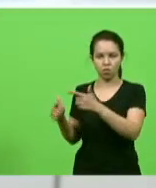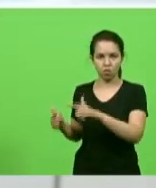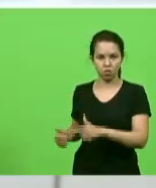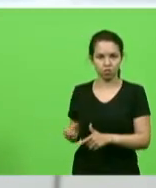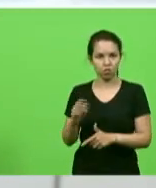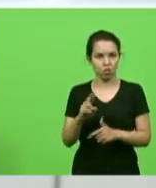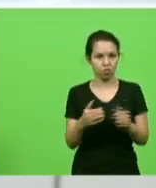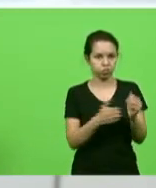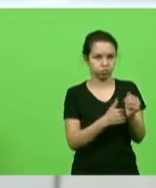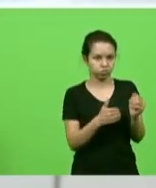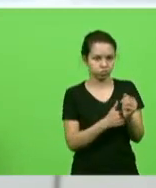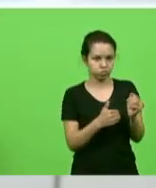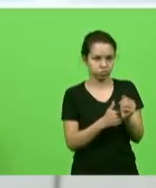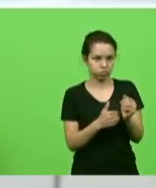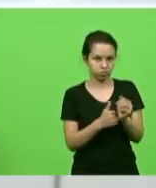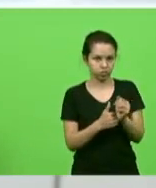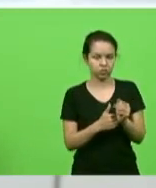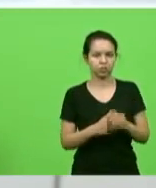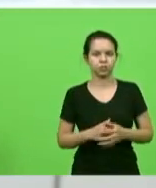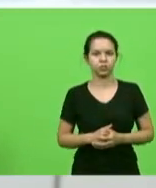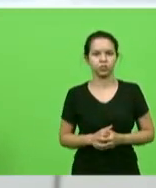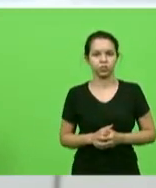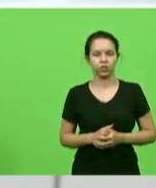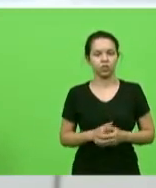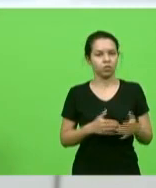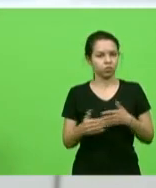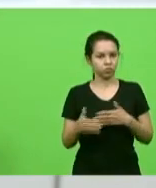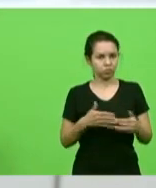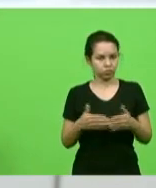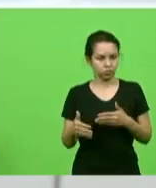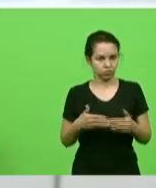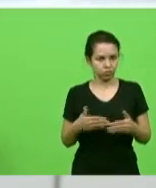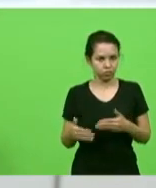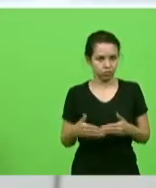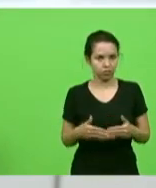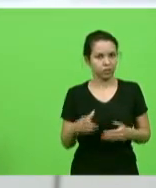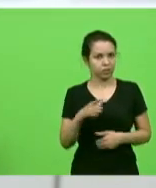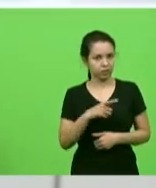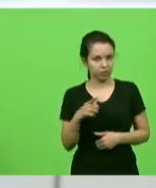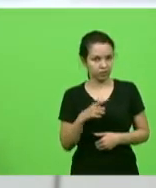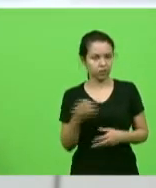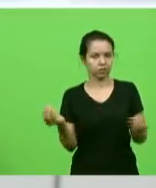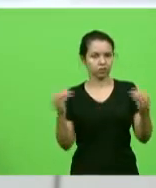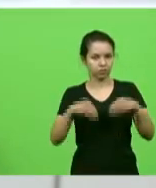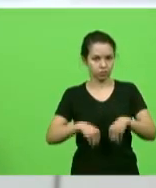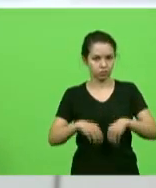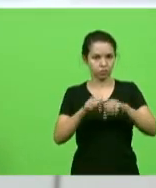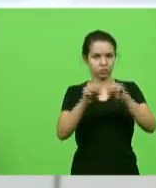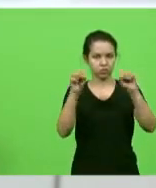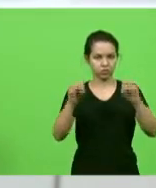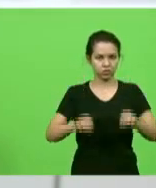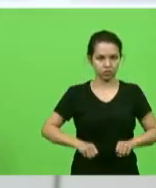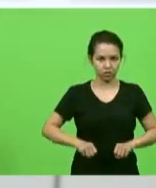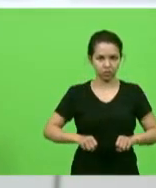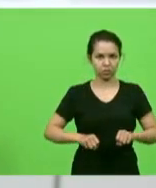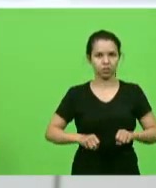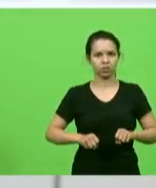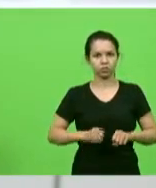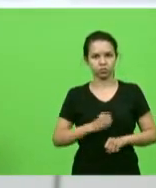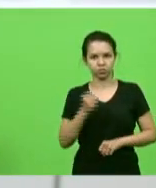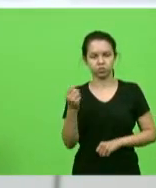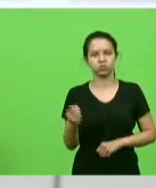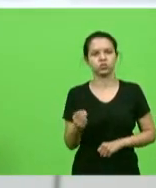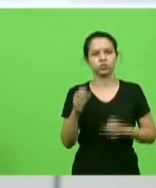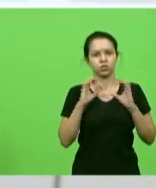ocultação de identidade seja como for existindo no Sistema Fonte que repudia determinada